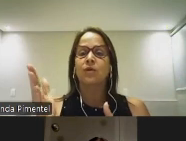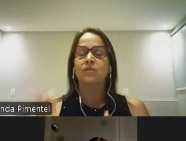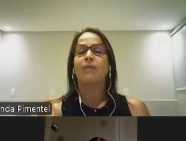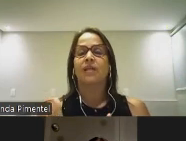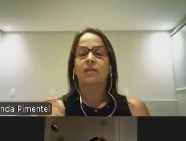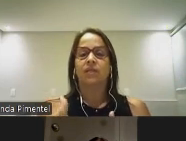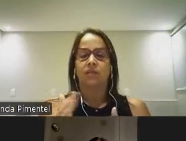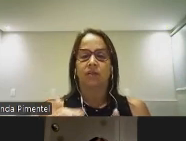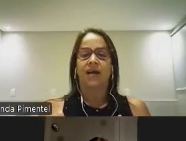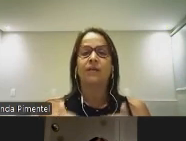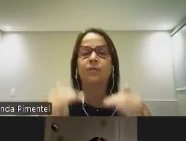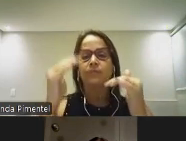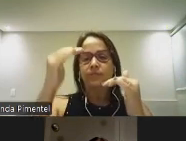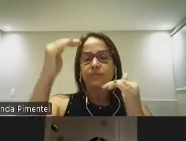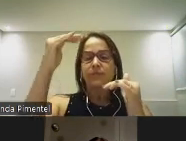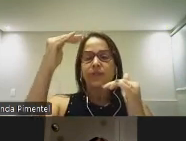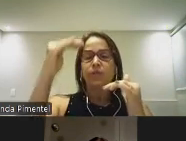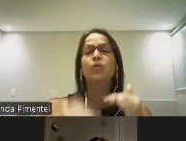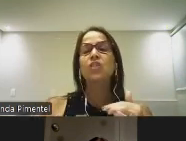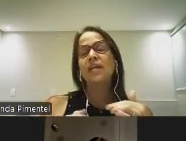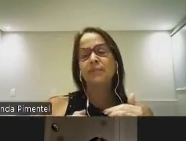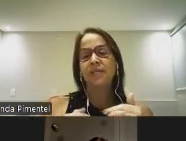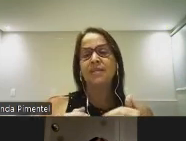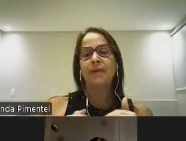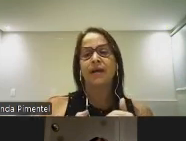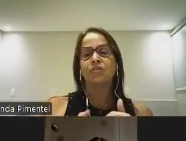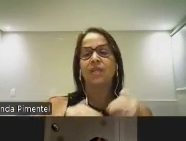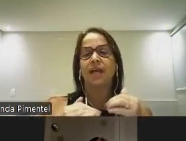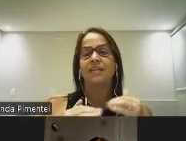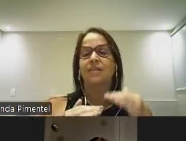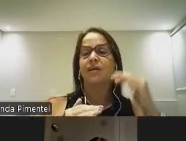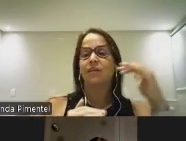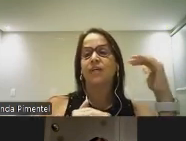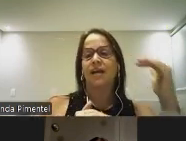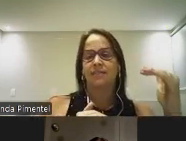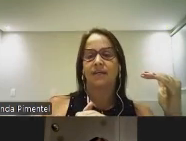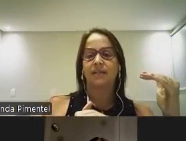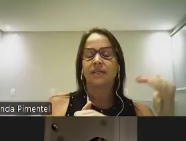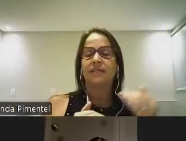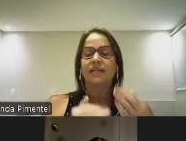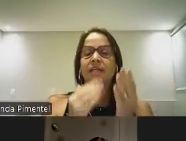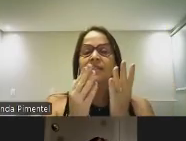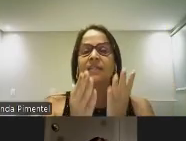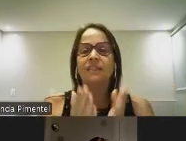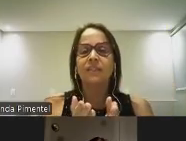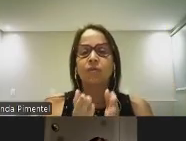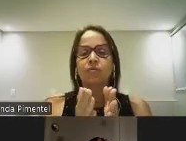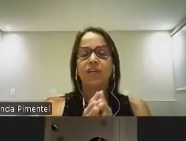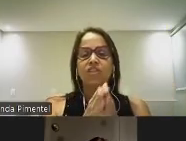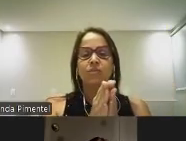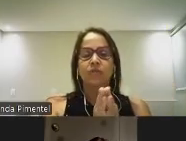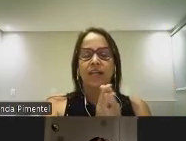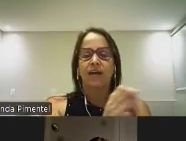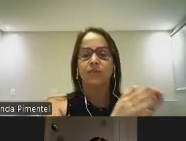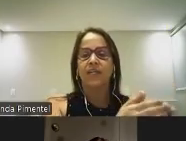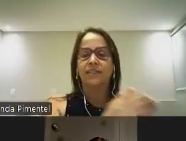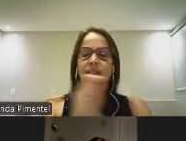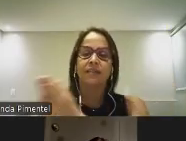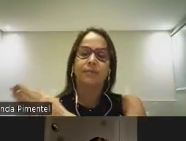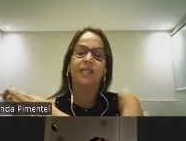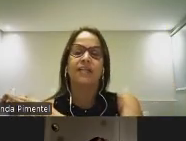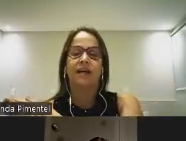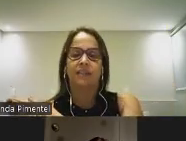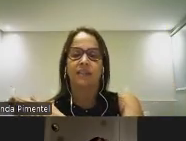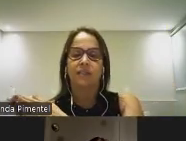nós temos no nosso aparelho intraoral duas terapias abaixo em relação à eficácia. Entretanto, vejam o gráfico